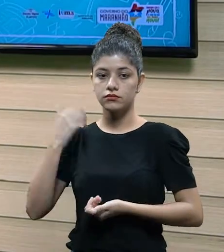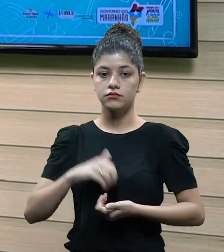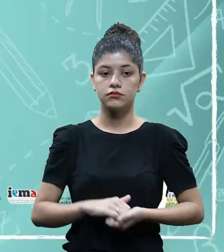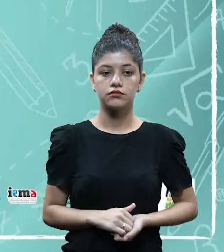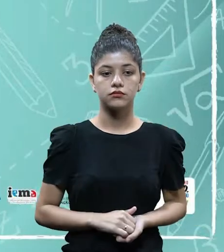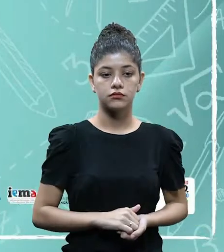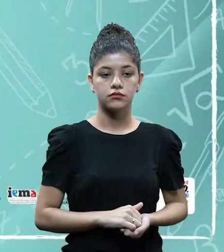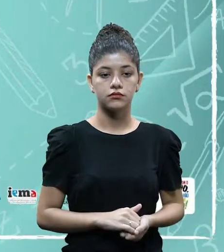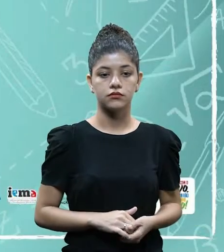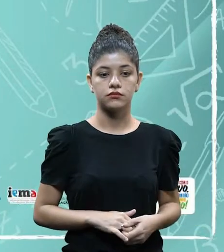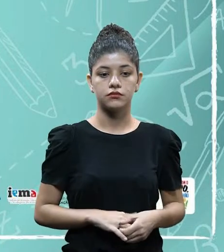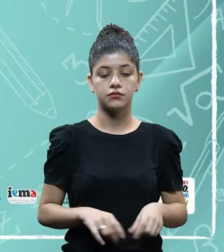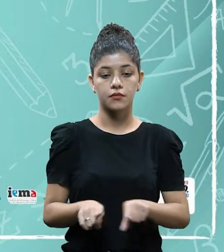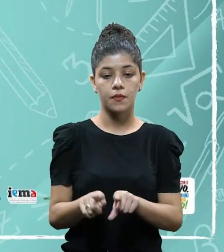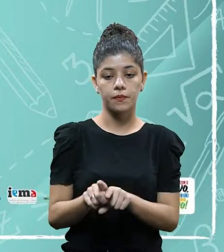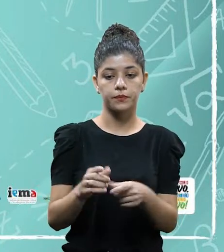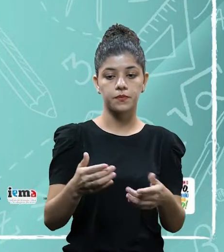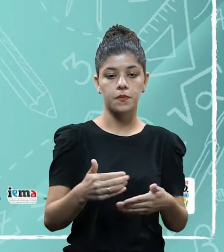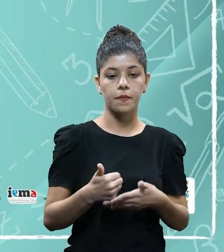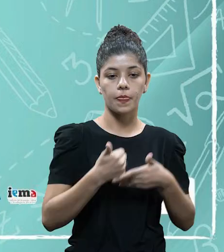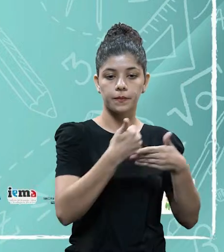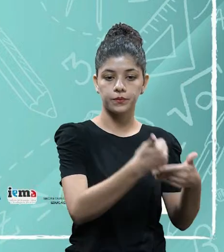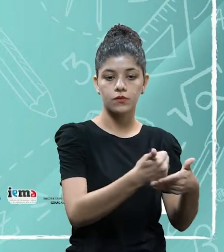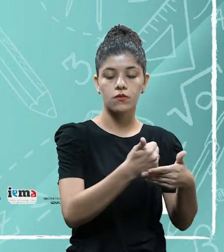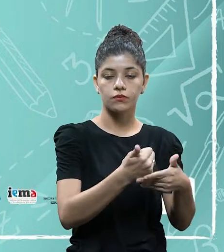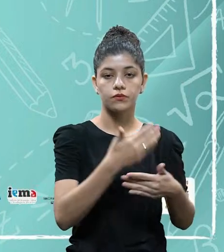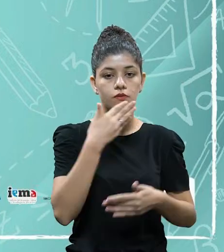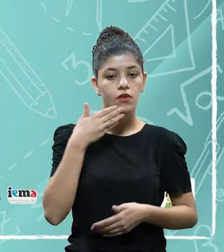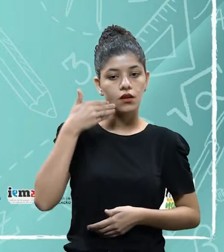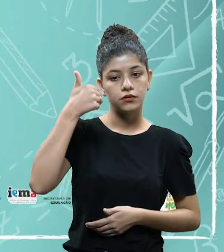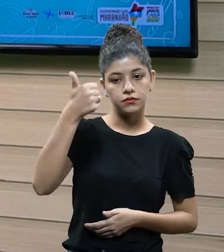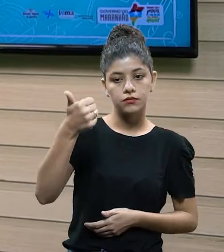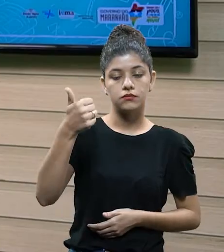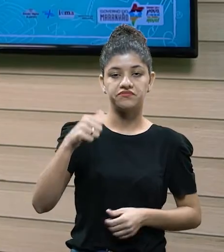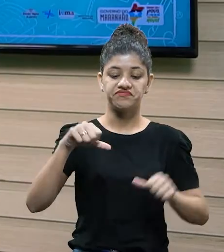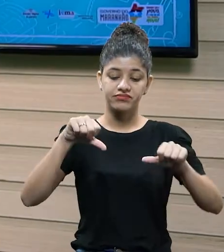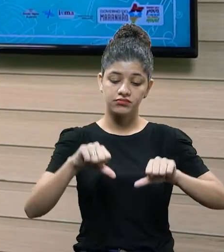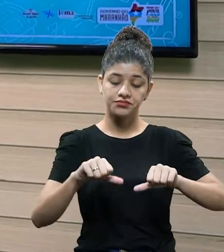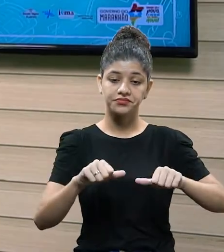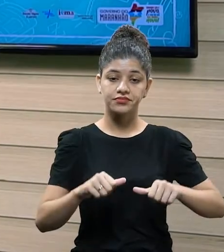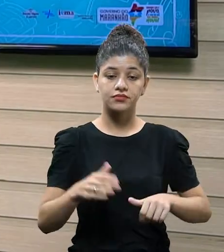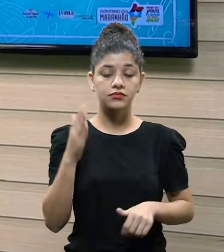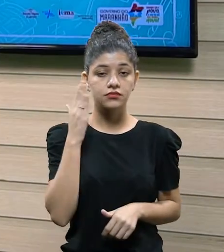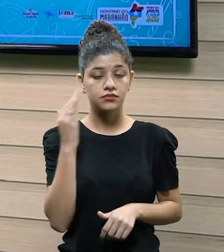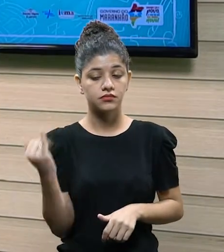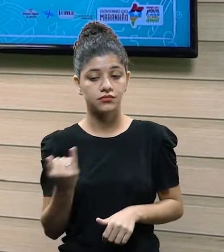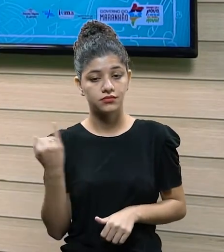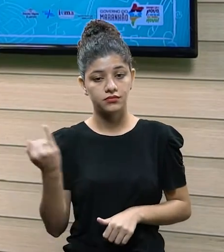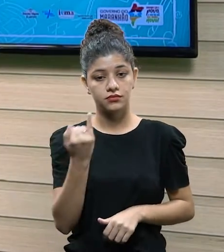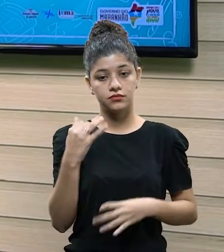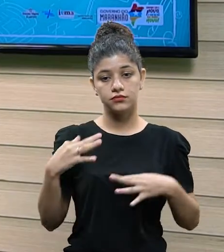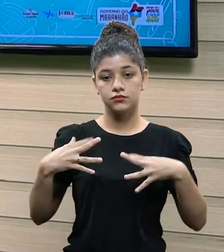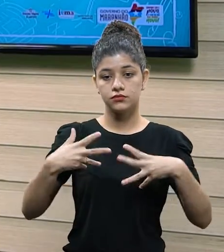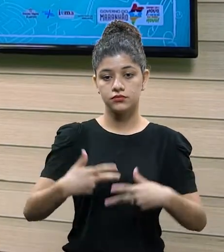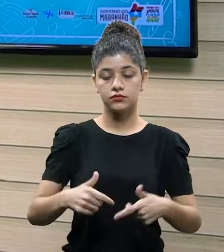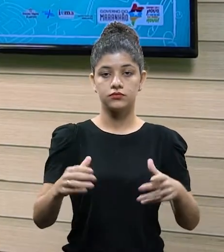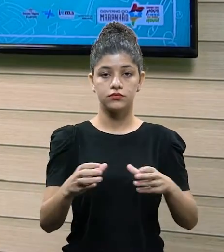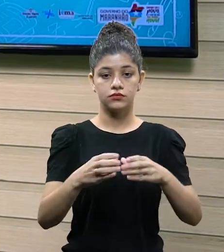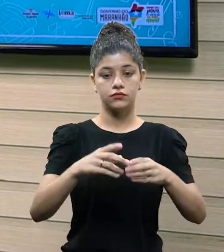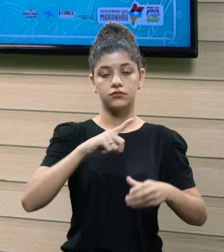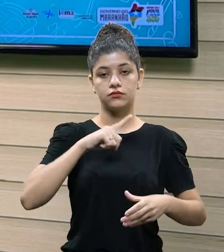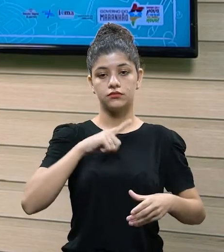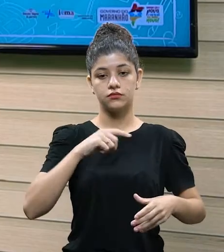tinha. Auxiliar seu time a melhorar os pontos negativos. É muito importante a gente entender que toda equipe, ela vai